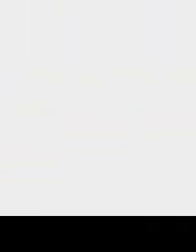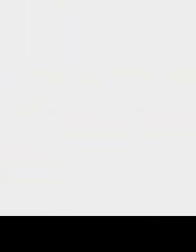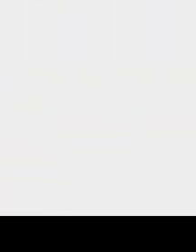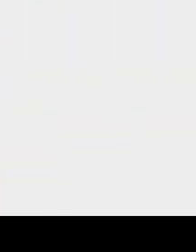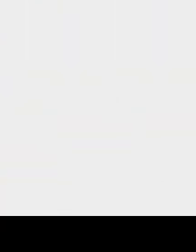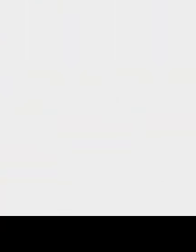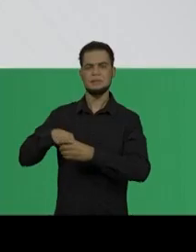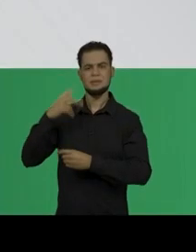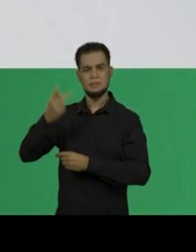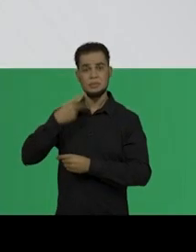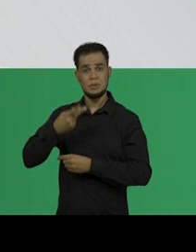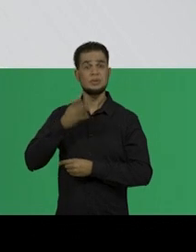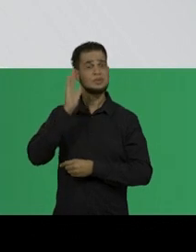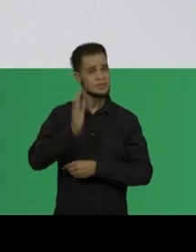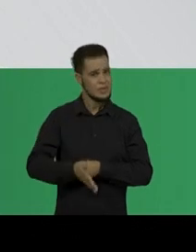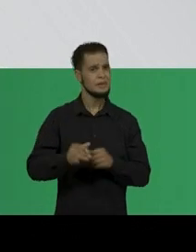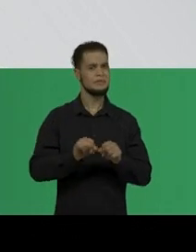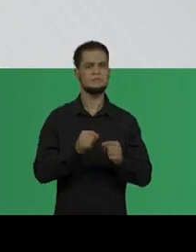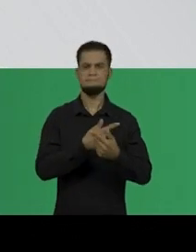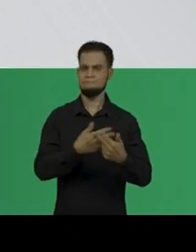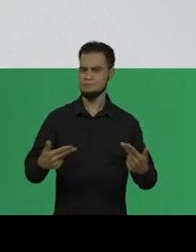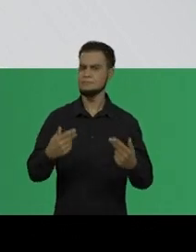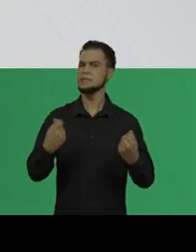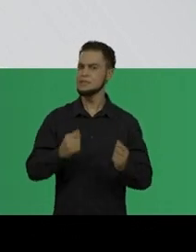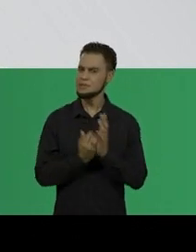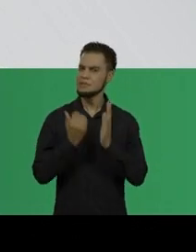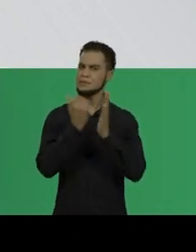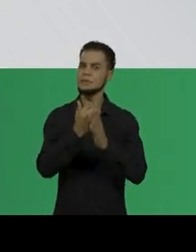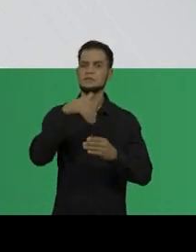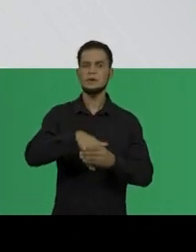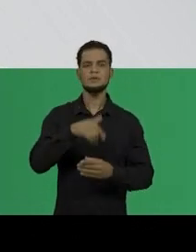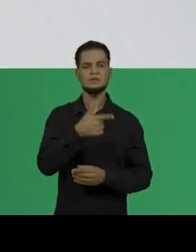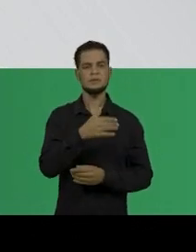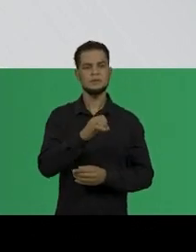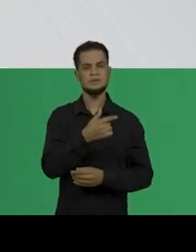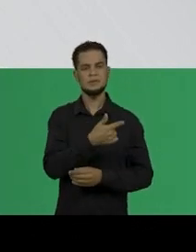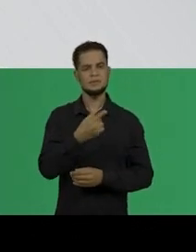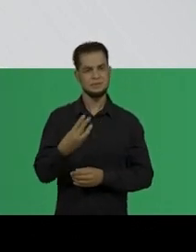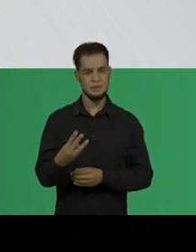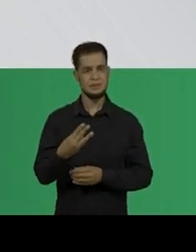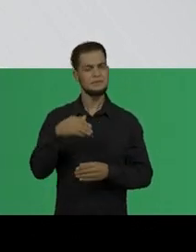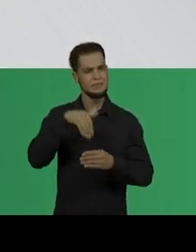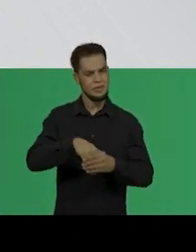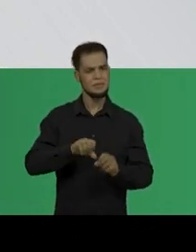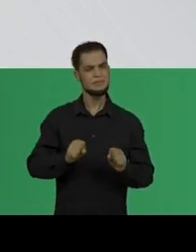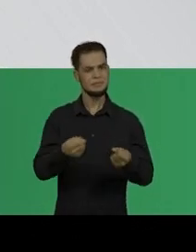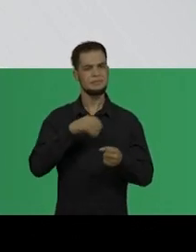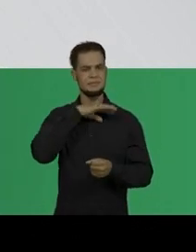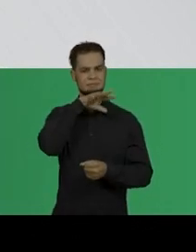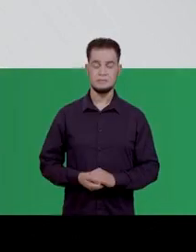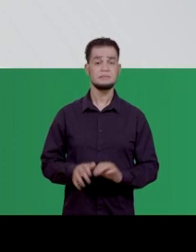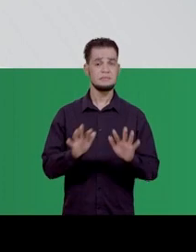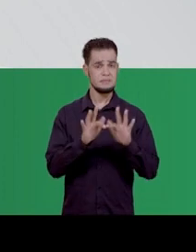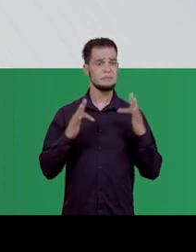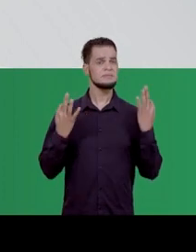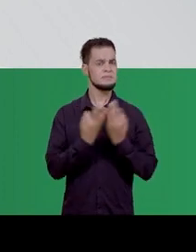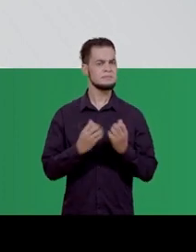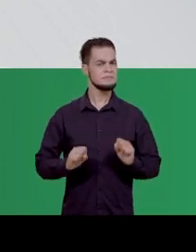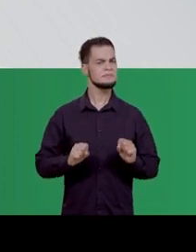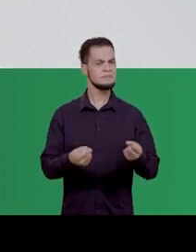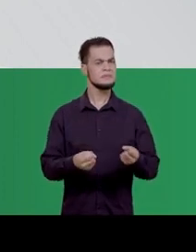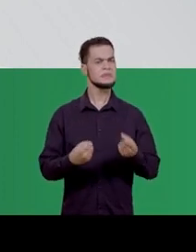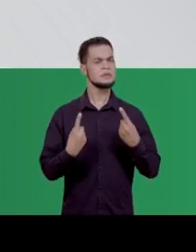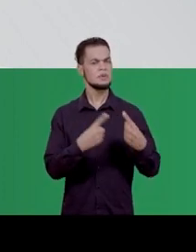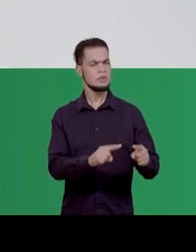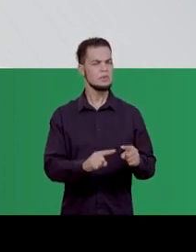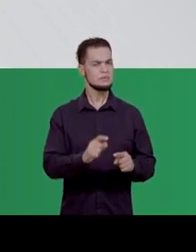Partido Social Cristão. Muito já foi feito, mas precisamos avançar. Vote 20123, um voto protetor a favor dos animais. Pela família e